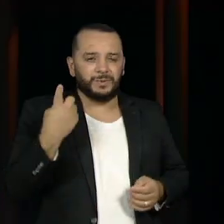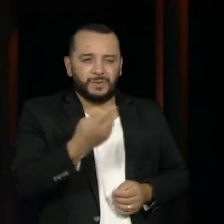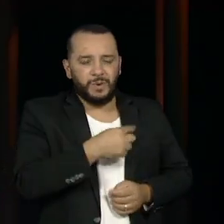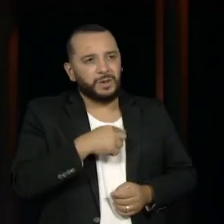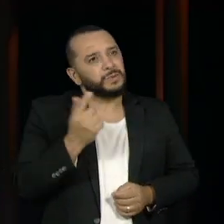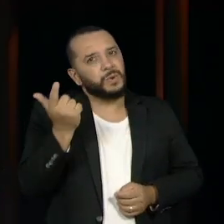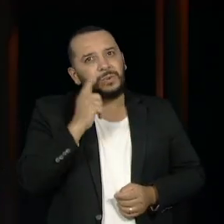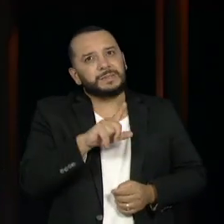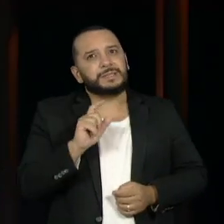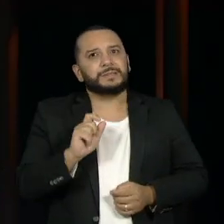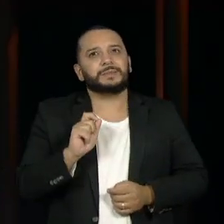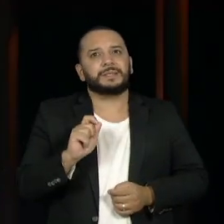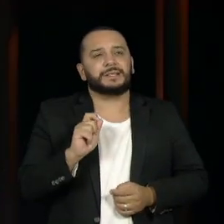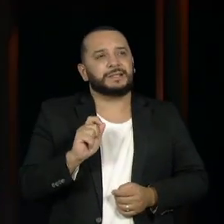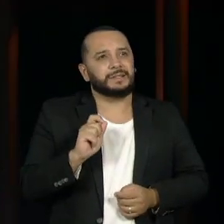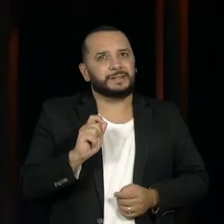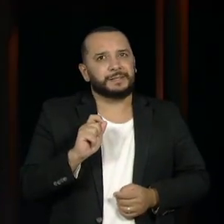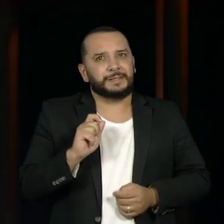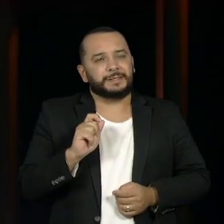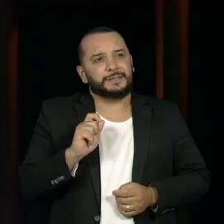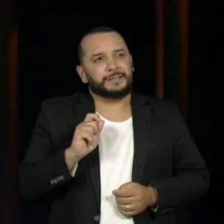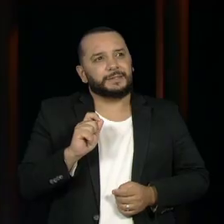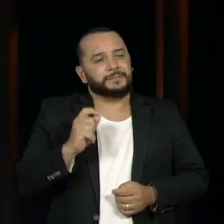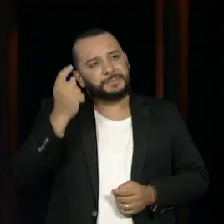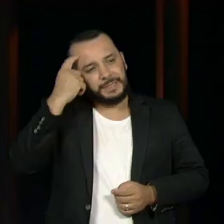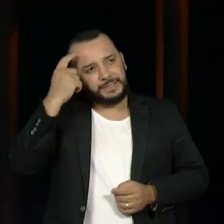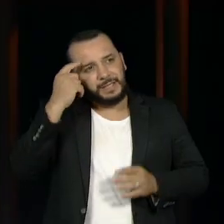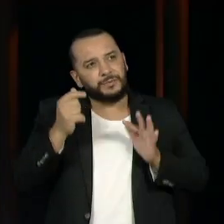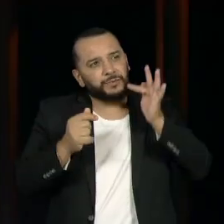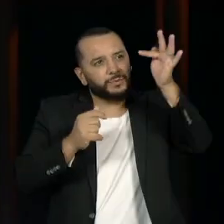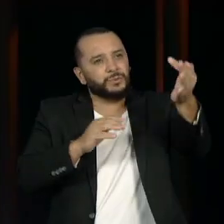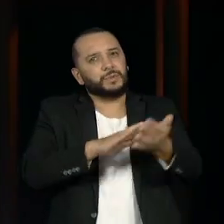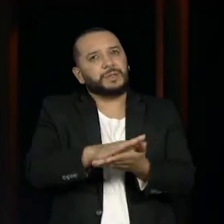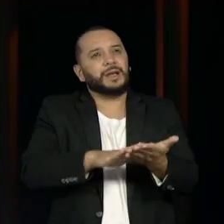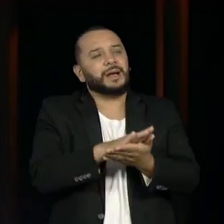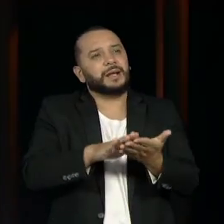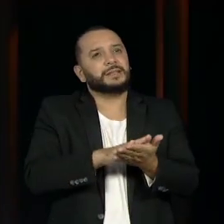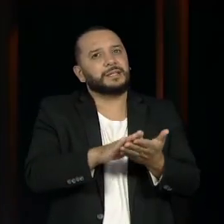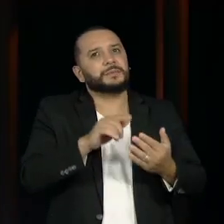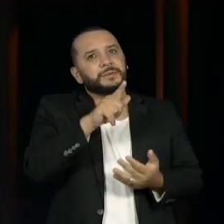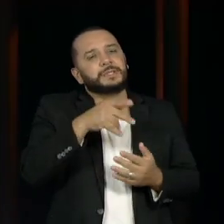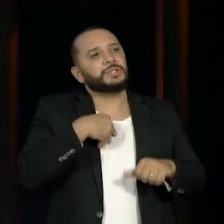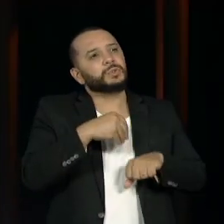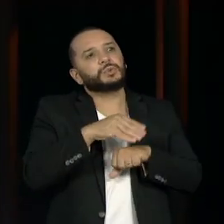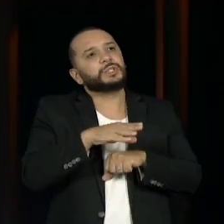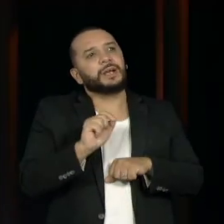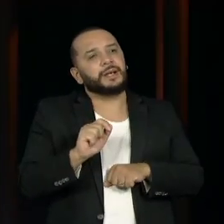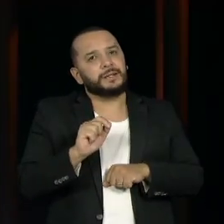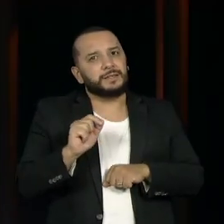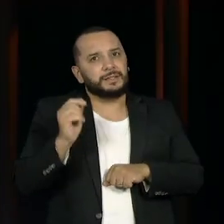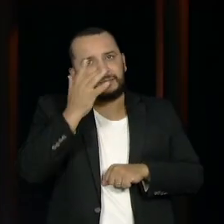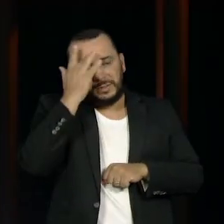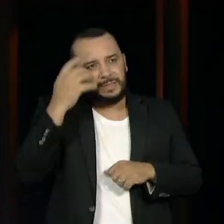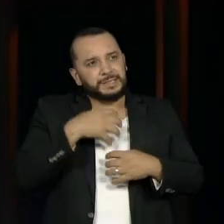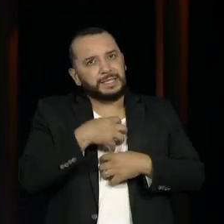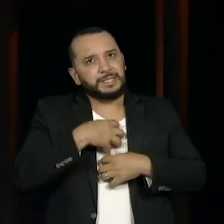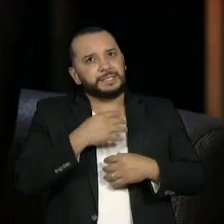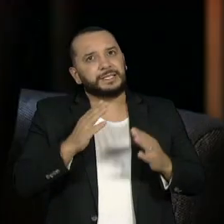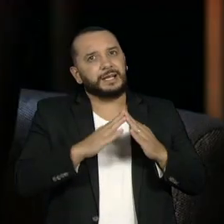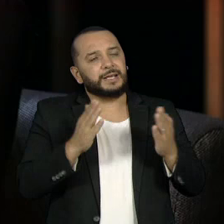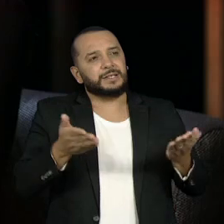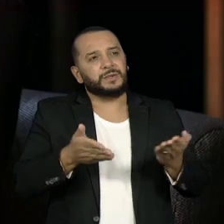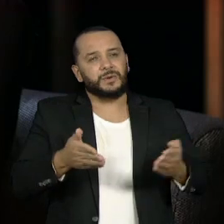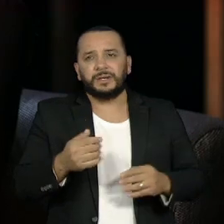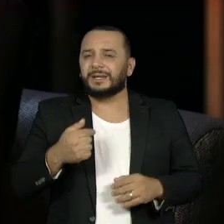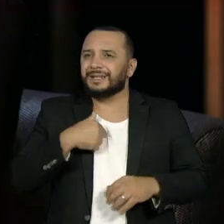conseguimos é olhar o amanhã o que que você sugere para quem tá com esse sentimento em casa